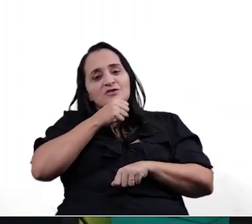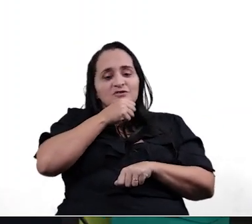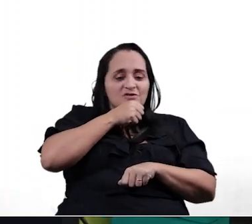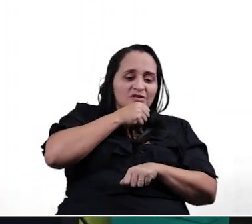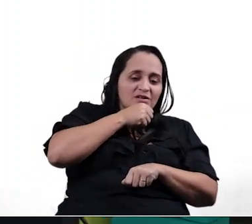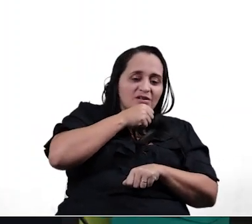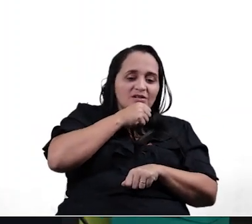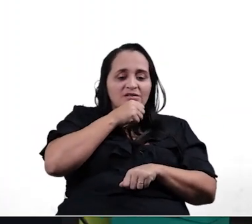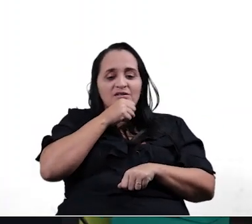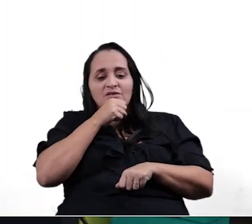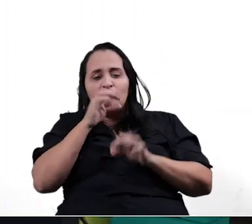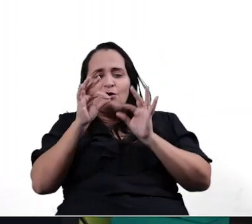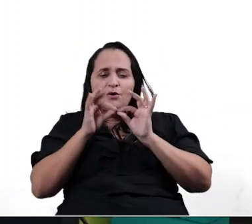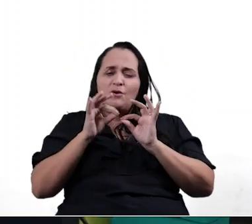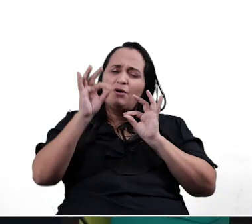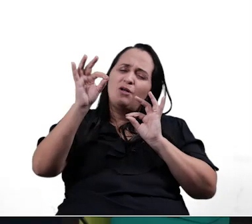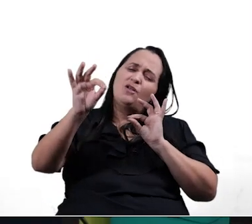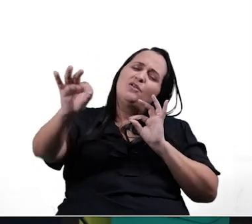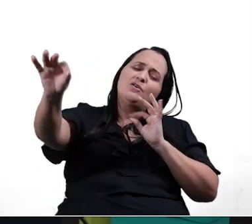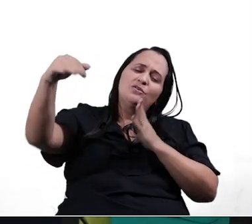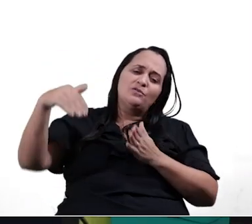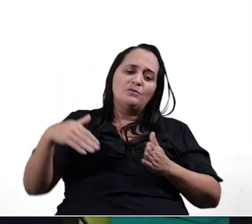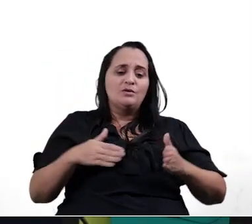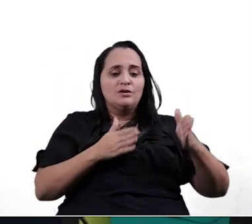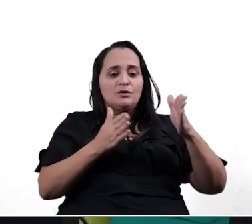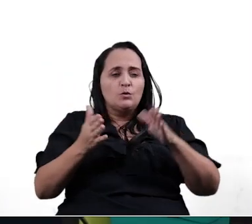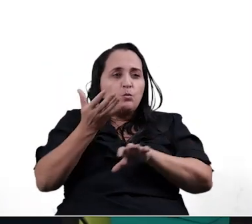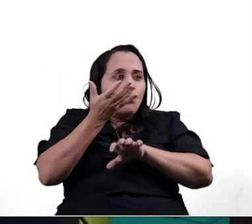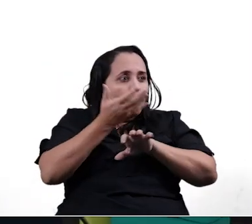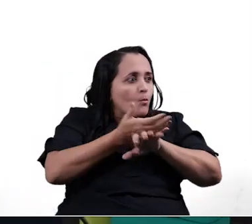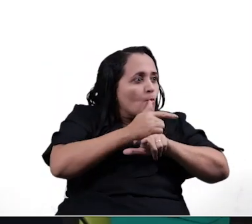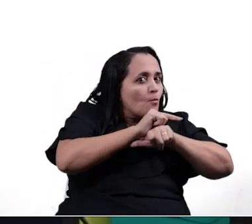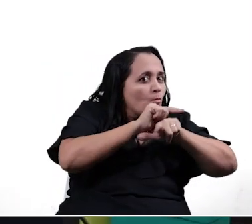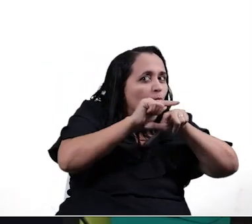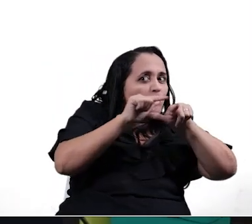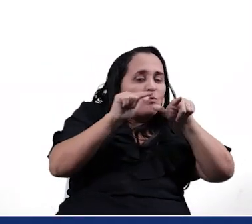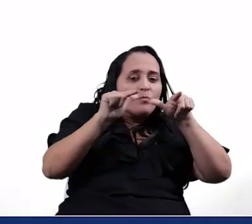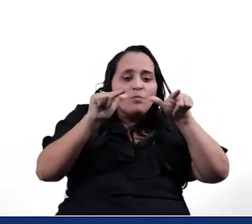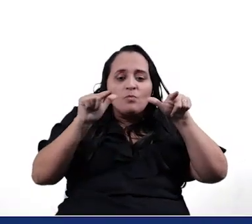vovozinha. Ela mora longe, o caminho é deserto.